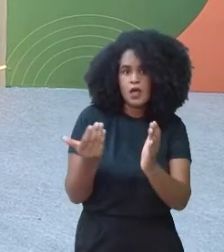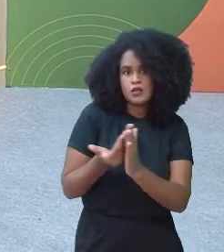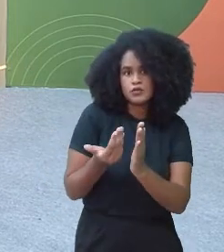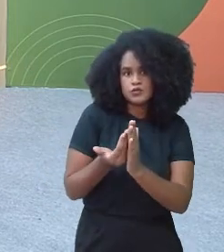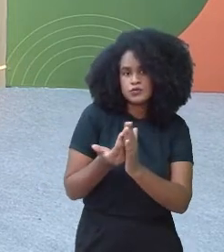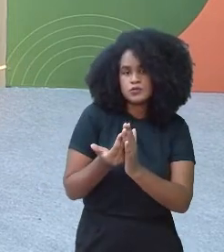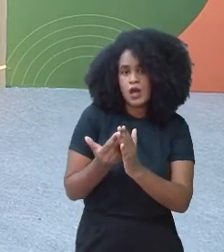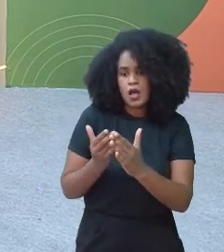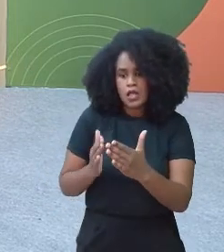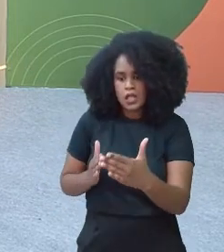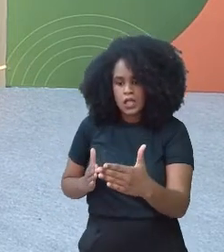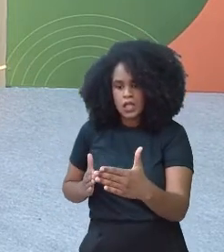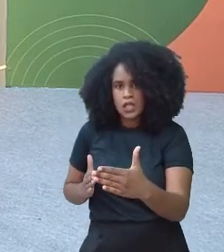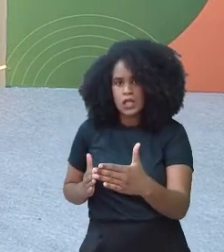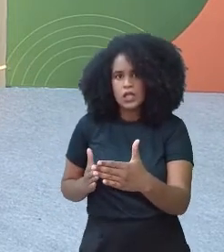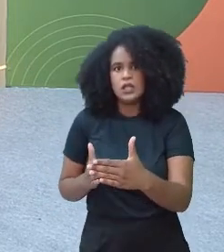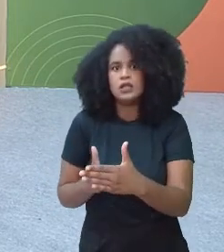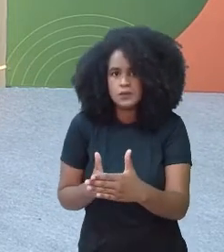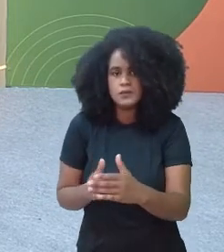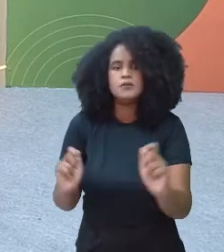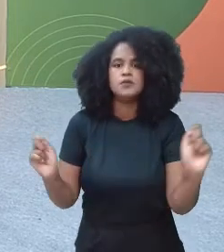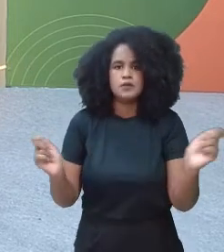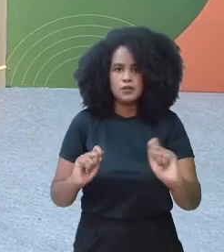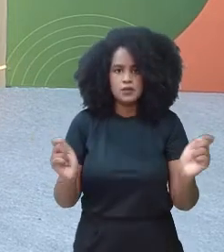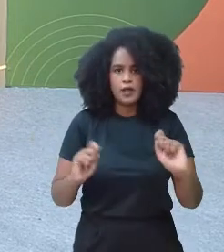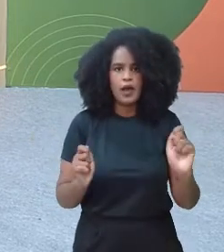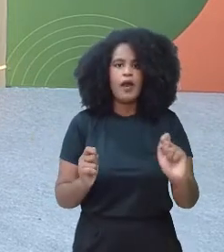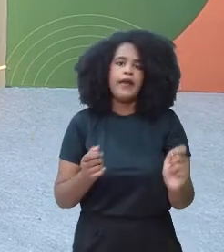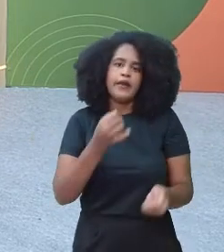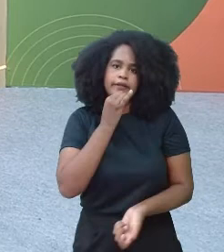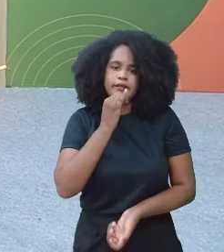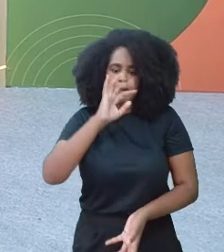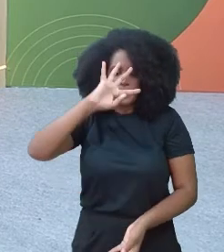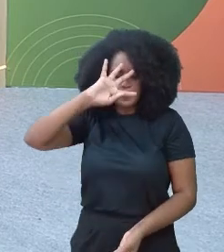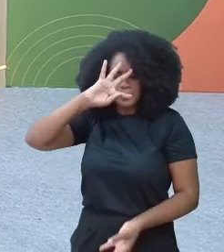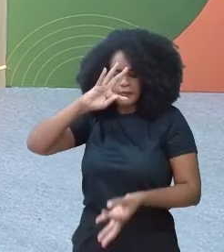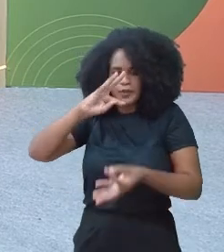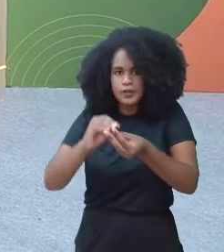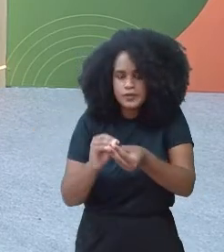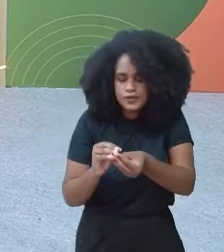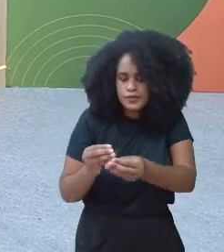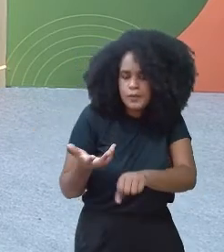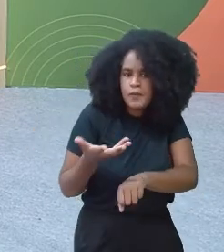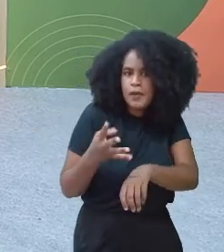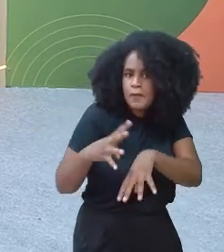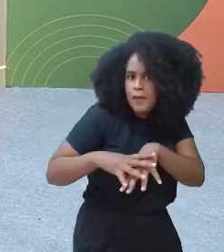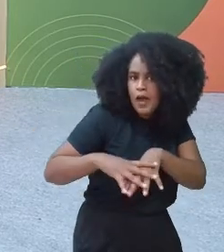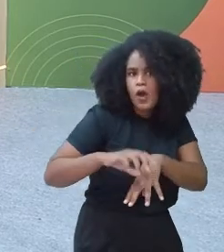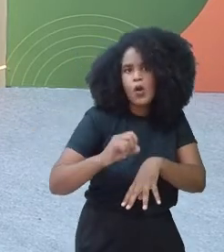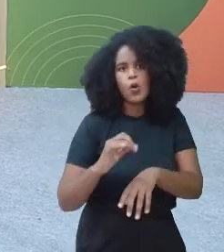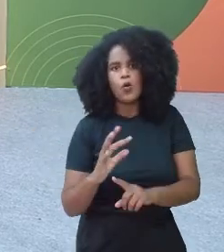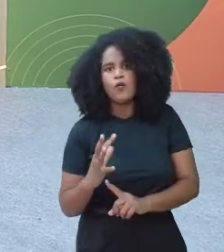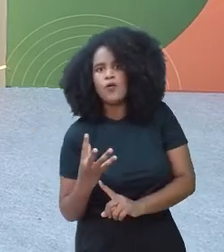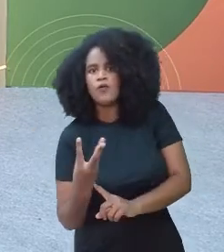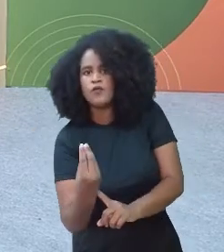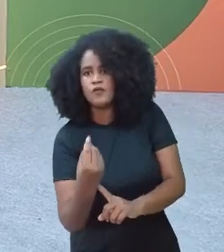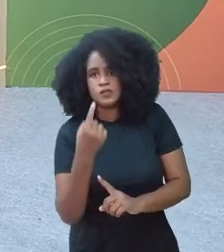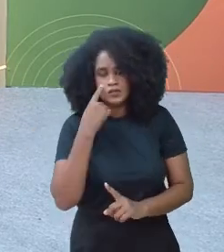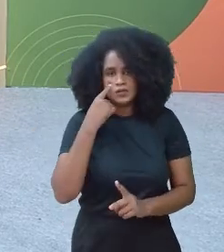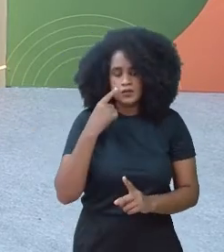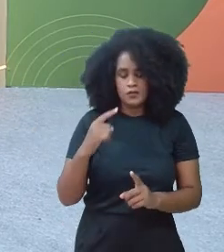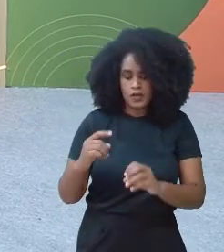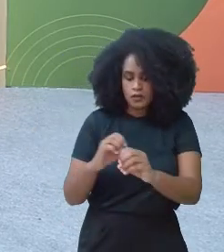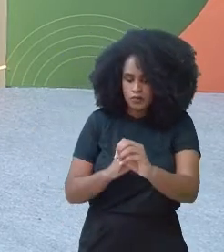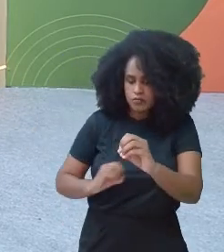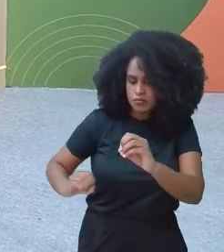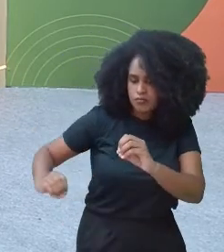de imaginar que pode ser, de tirar algumas conclusões matemáticas e físicas, a distância dessa orla, desse